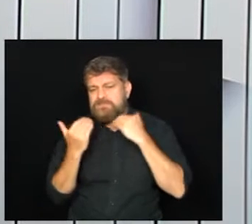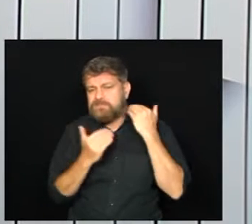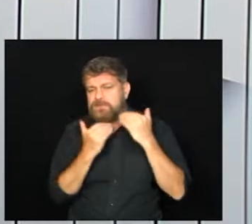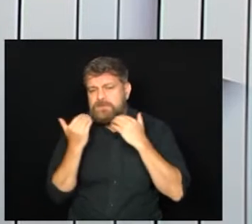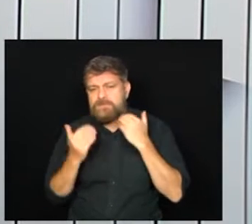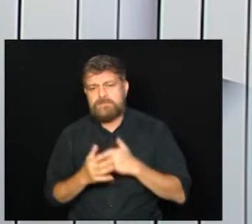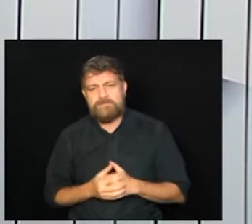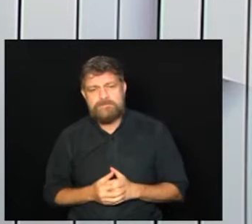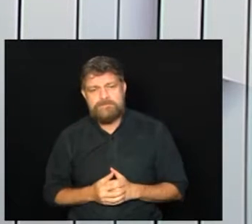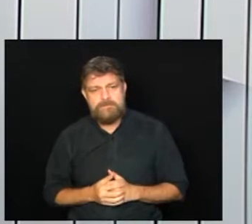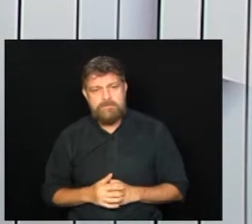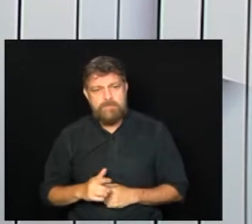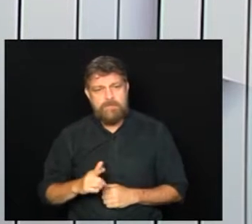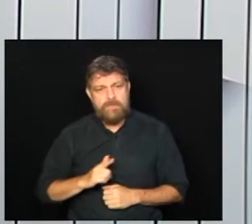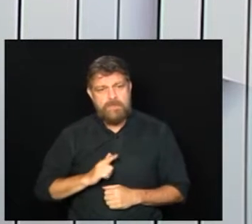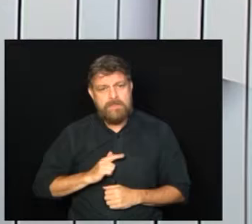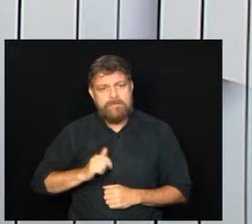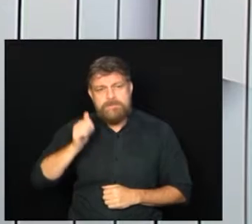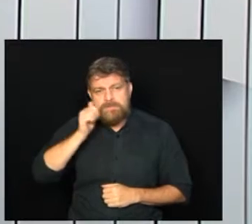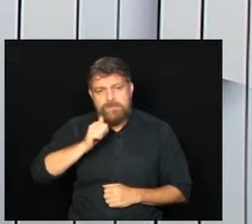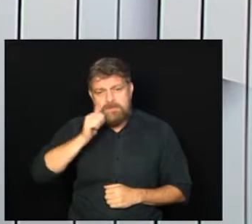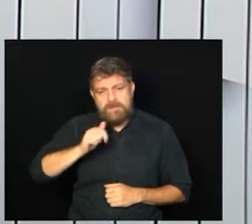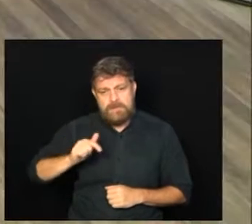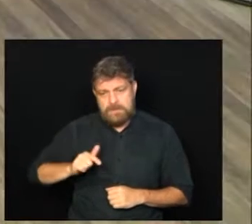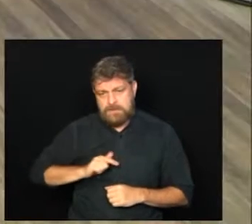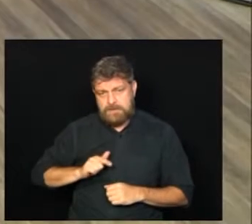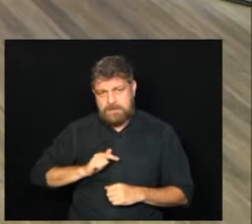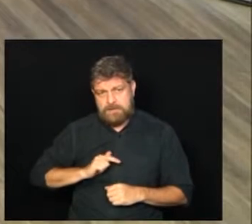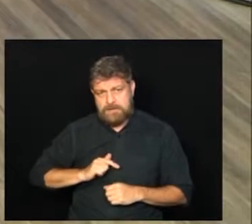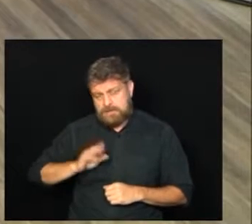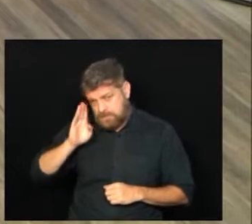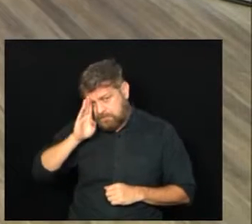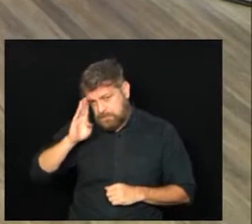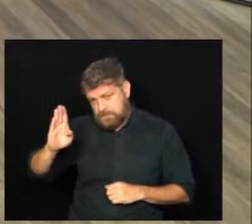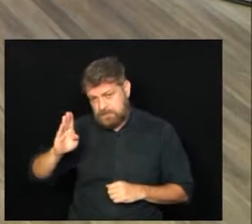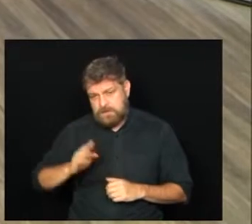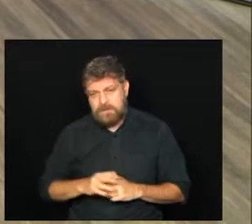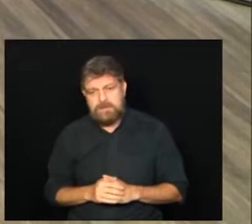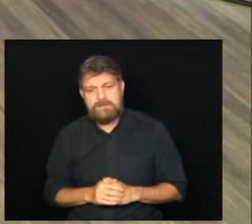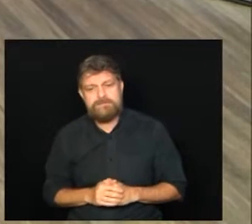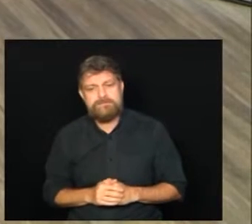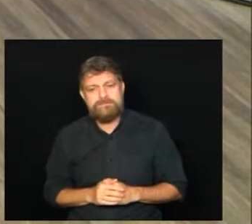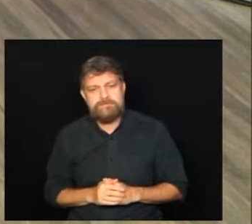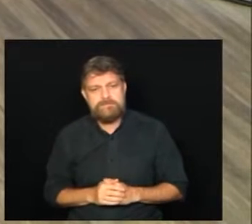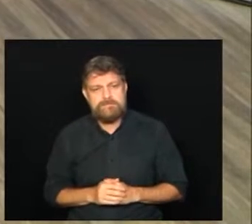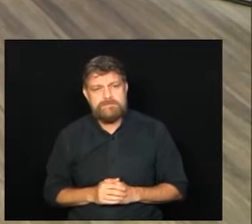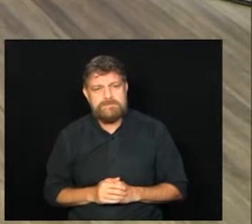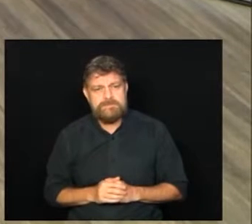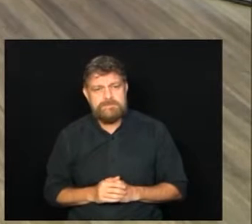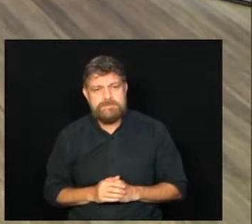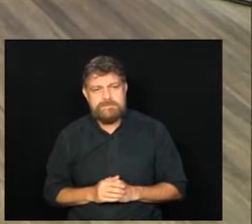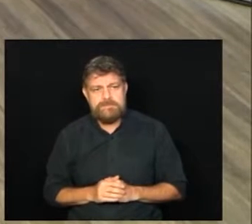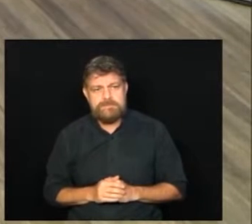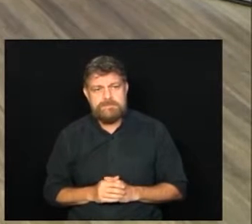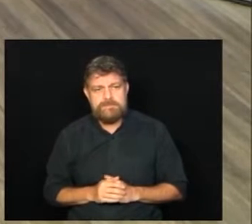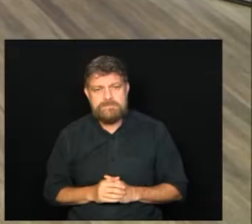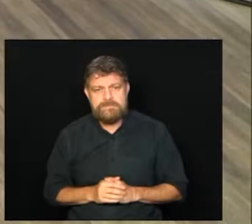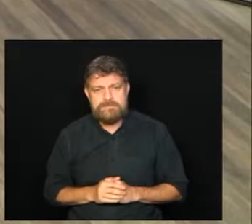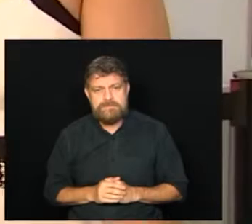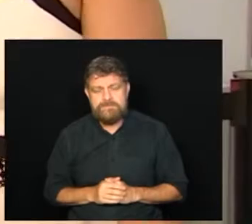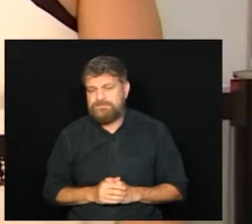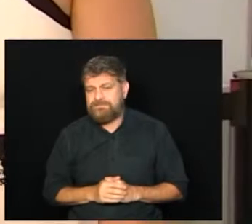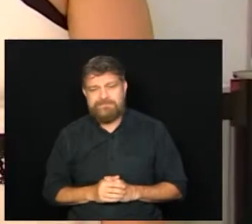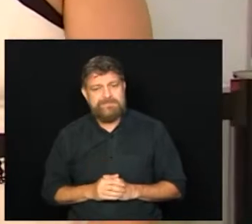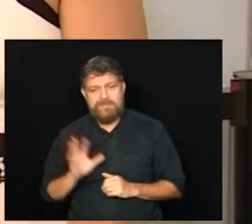as mulheres terão alguma prioridade? Seja bem-vinda e boa tarde. Eu não estou conseguindo ouvir o Gabriel, não sei se você está ouvindo.